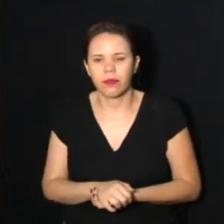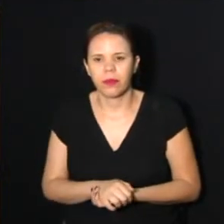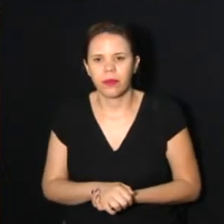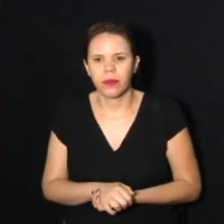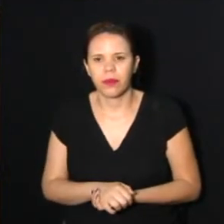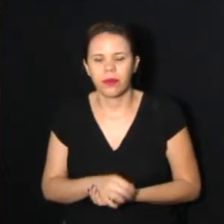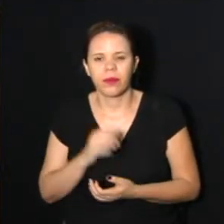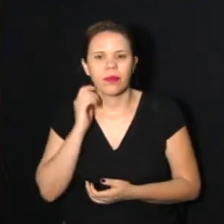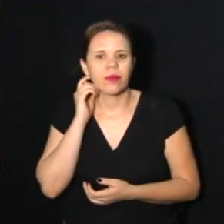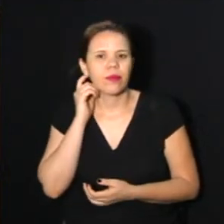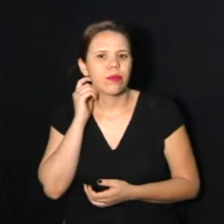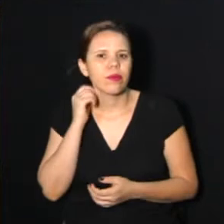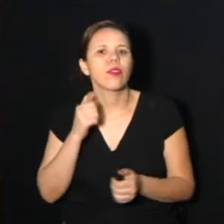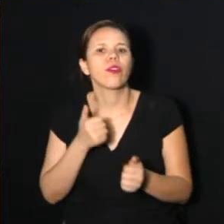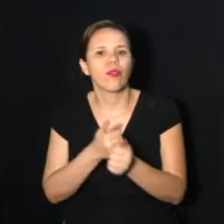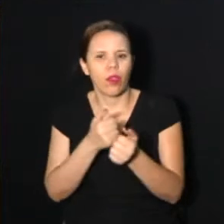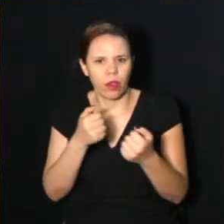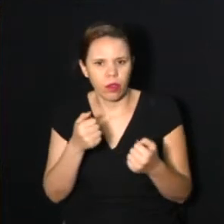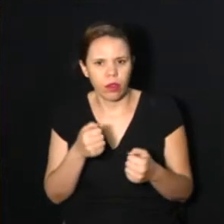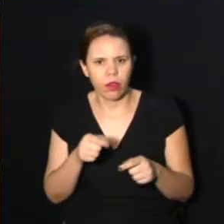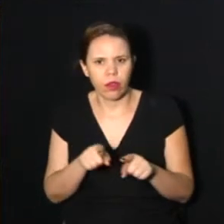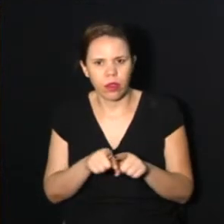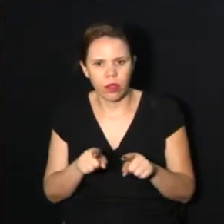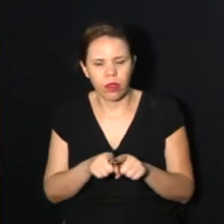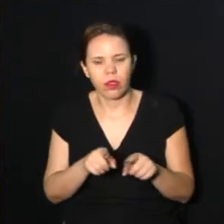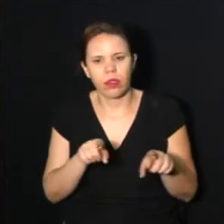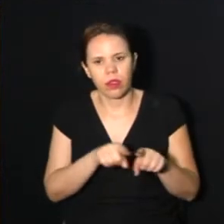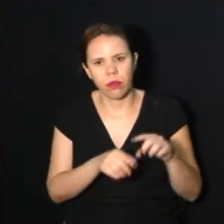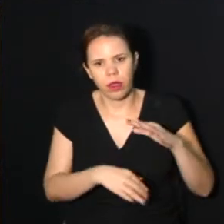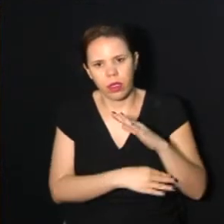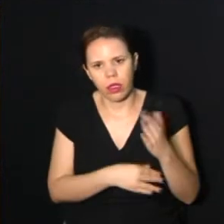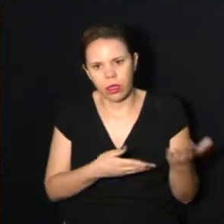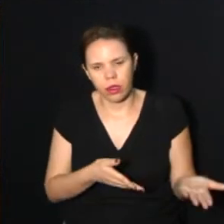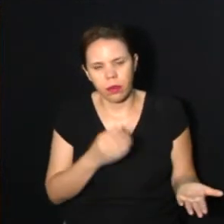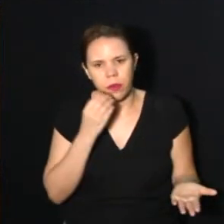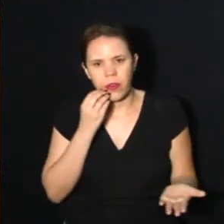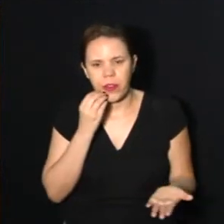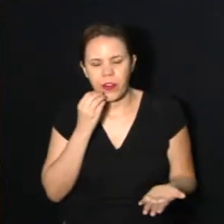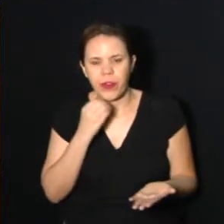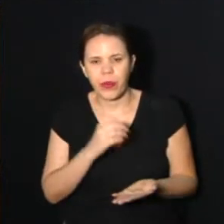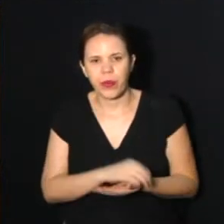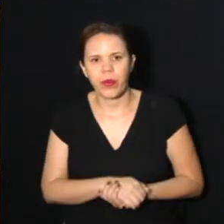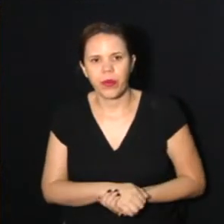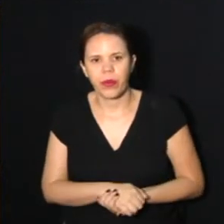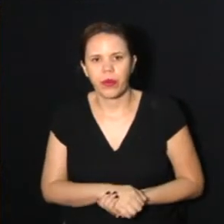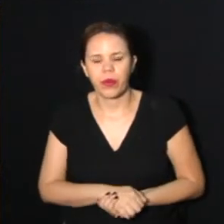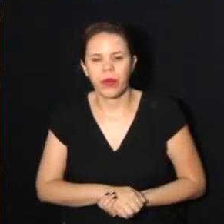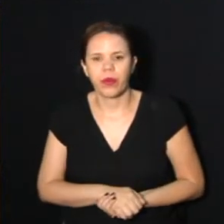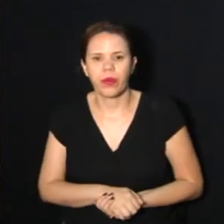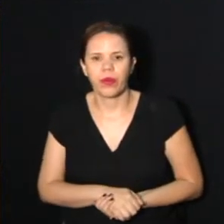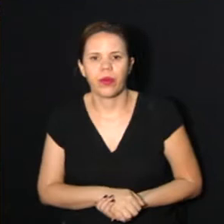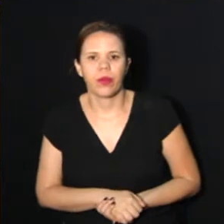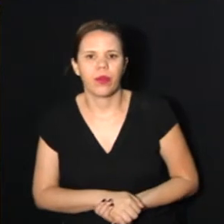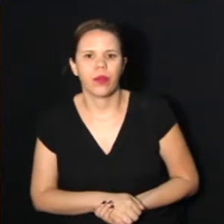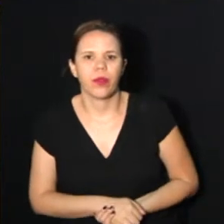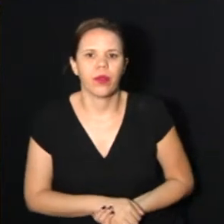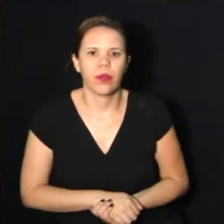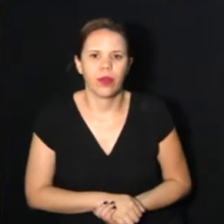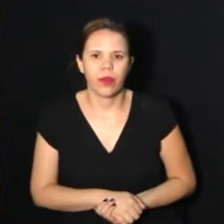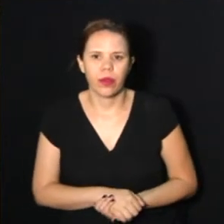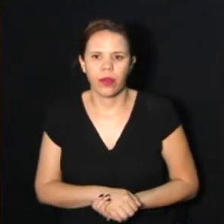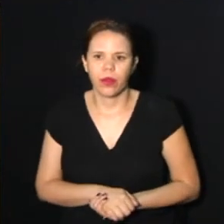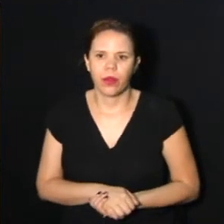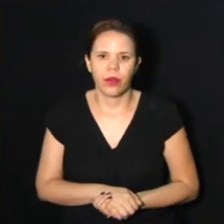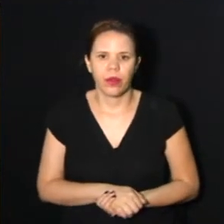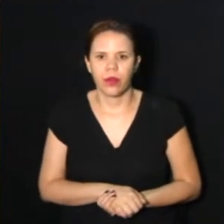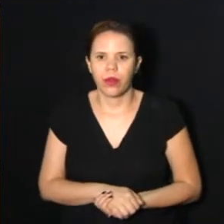eu vou acompanhar a procuradoria da casa, se baseando... Não siga o mesmo caminho.